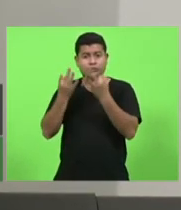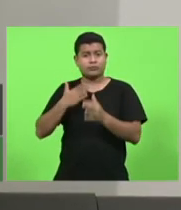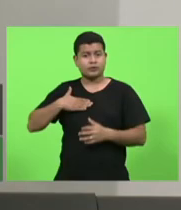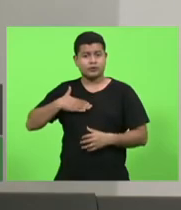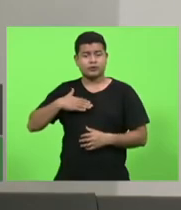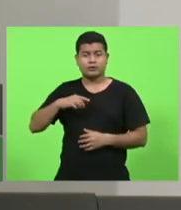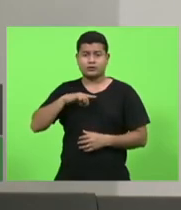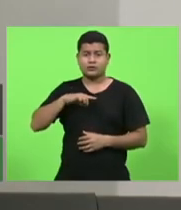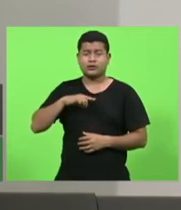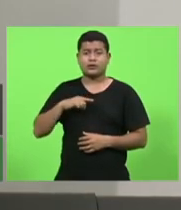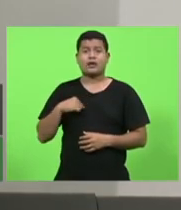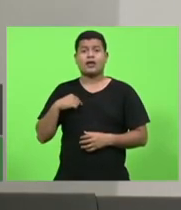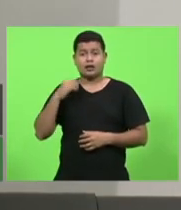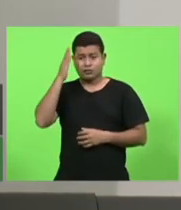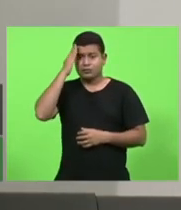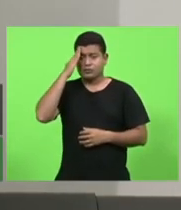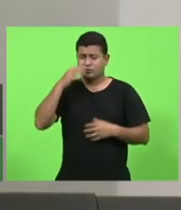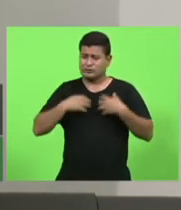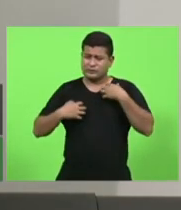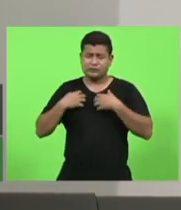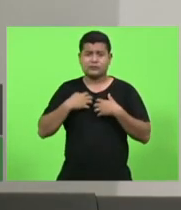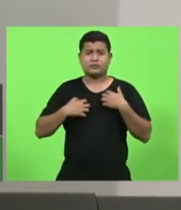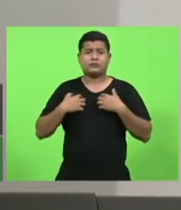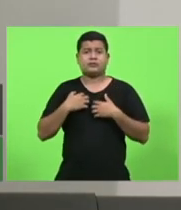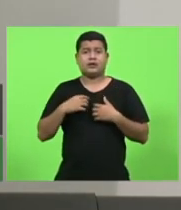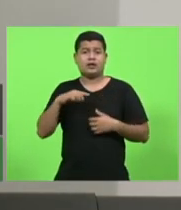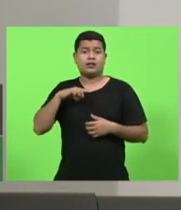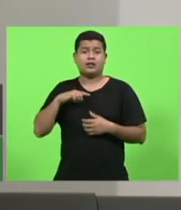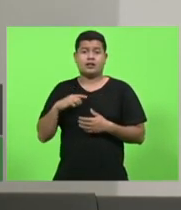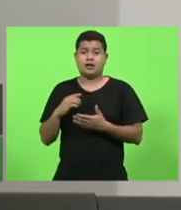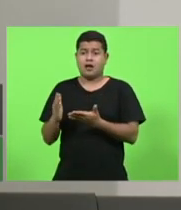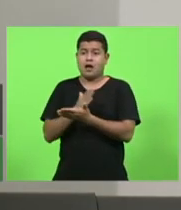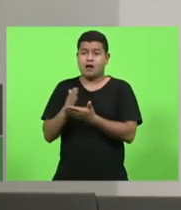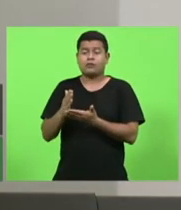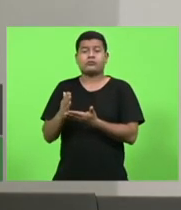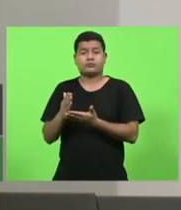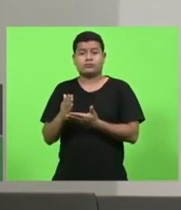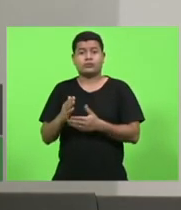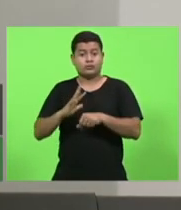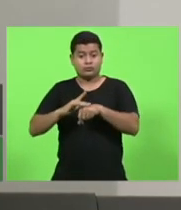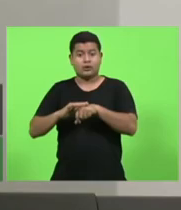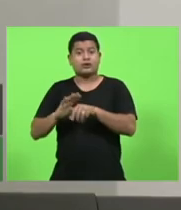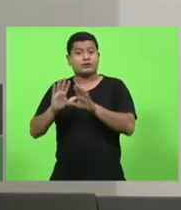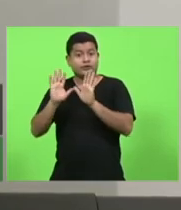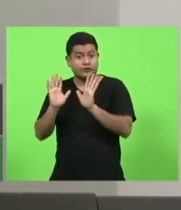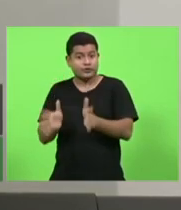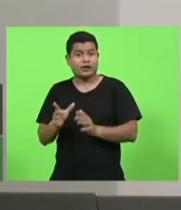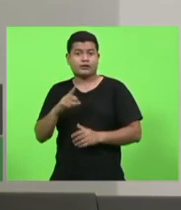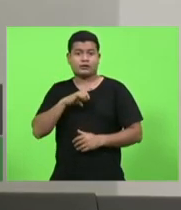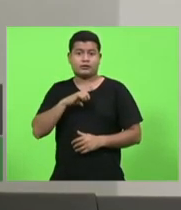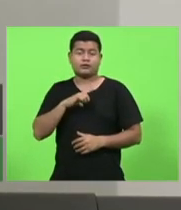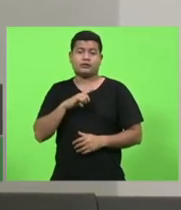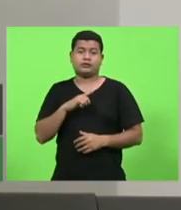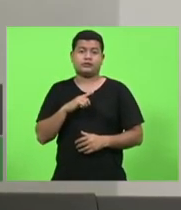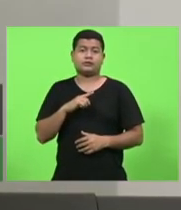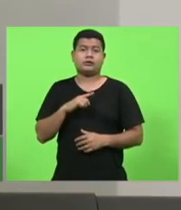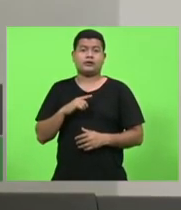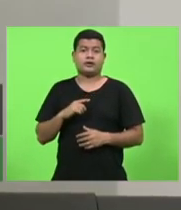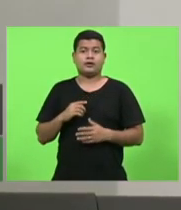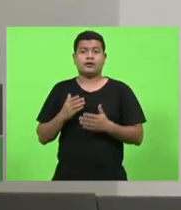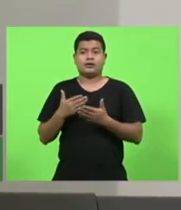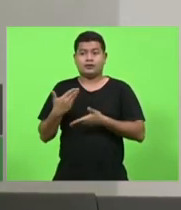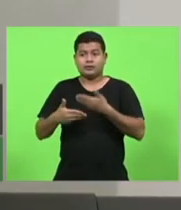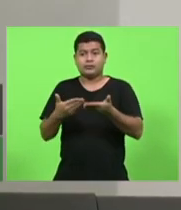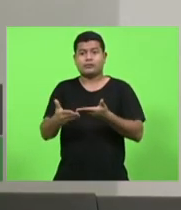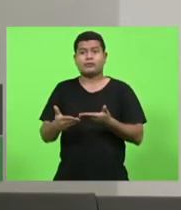apreensão, a angústia, né, de termos pessoas com comorbidades, que é lógico, conviveram com